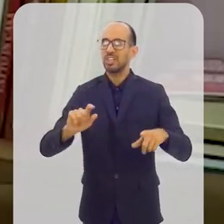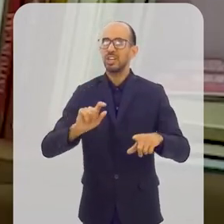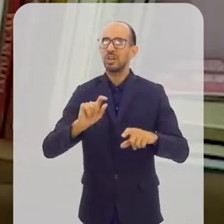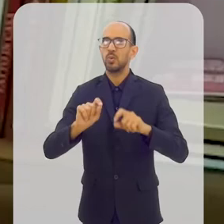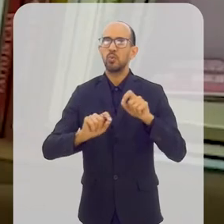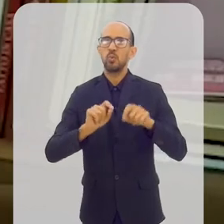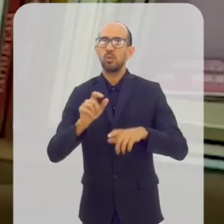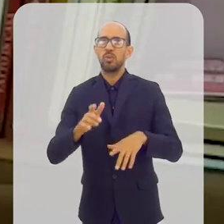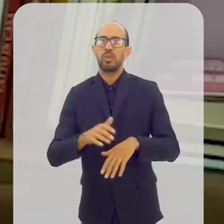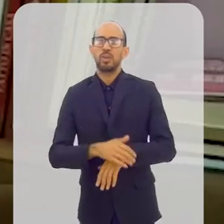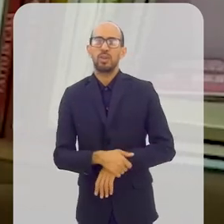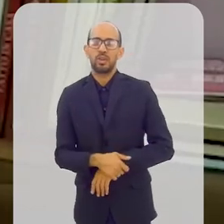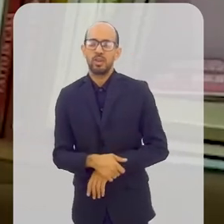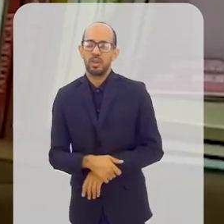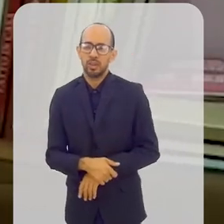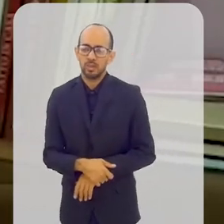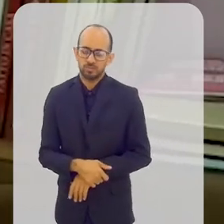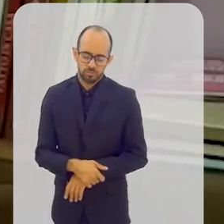tinha